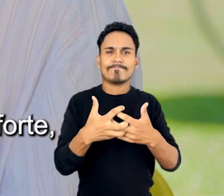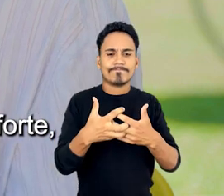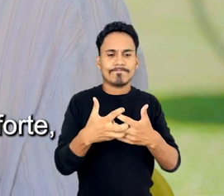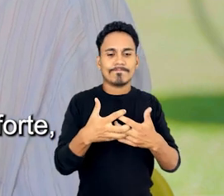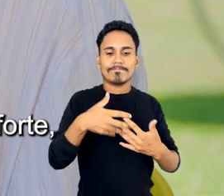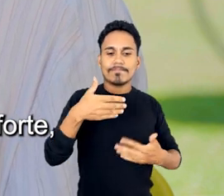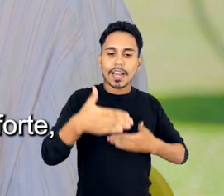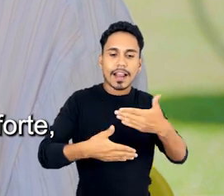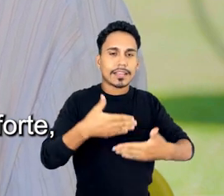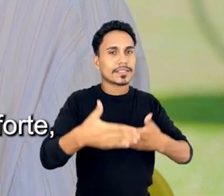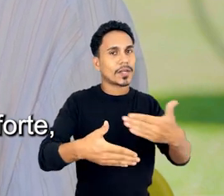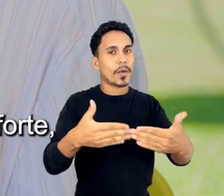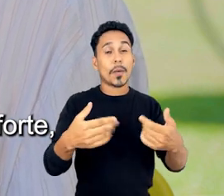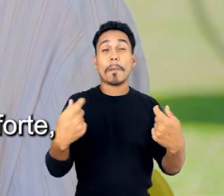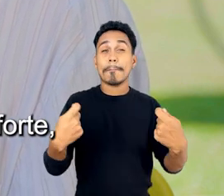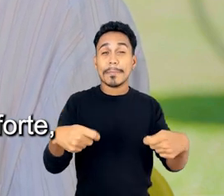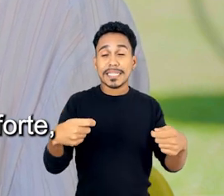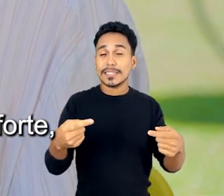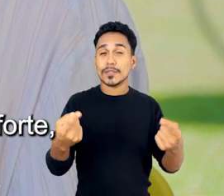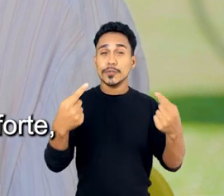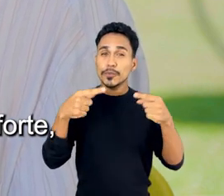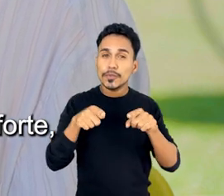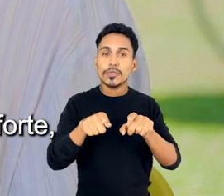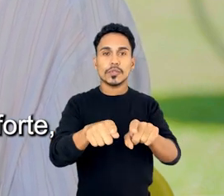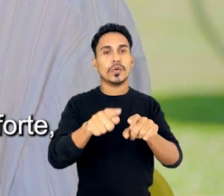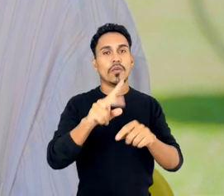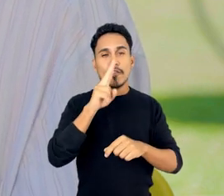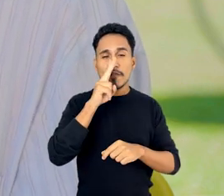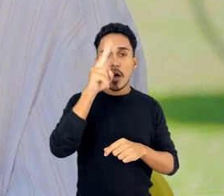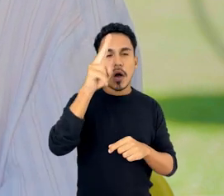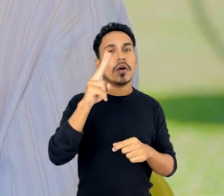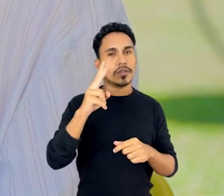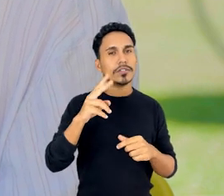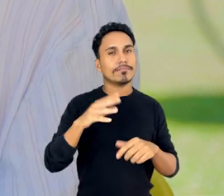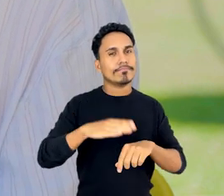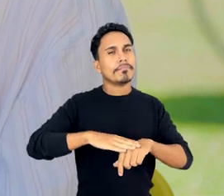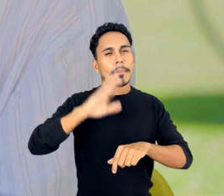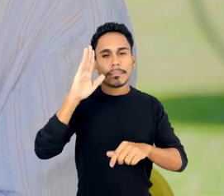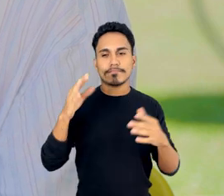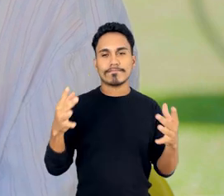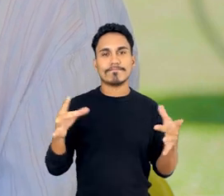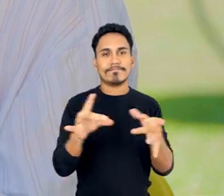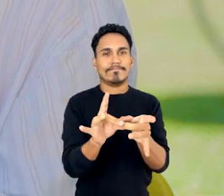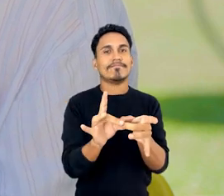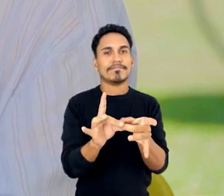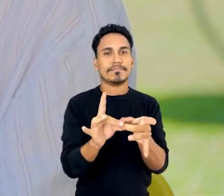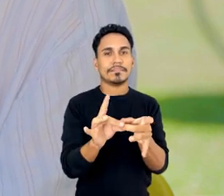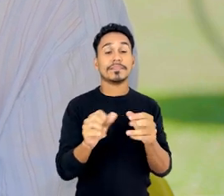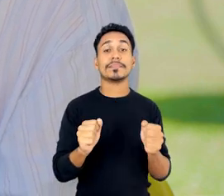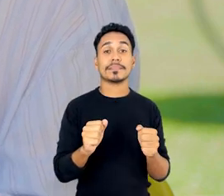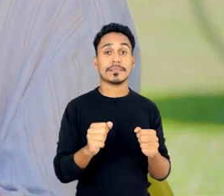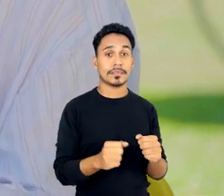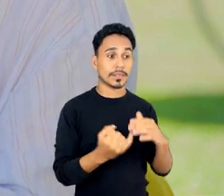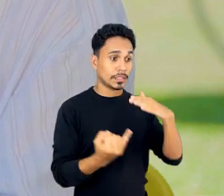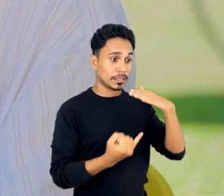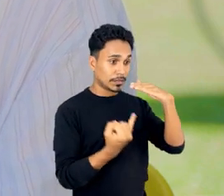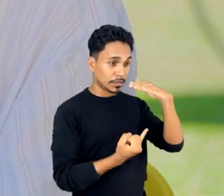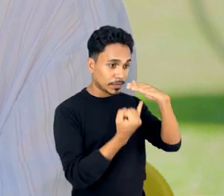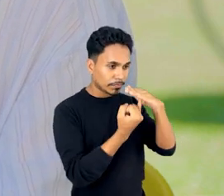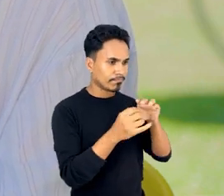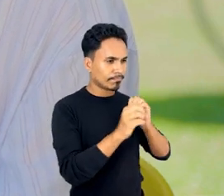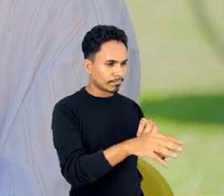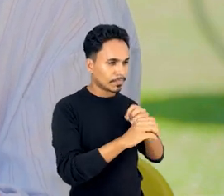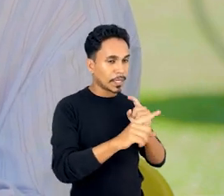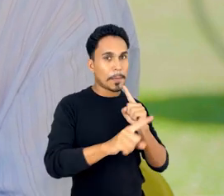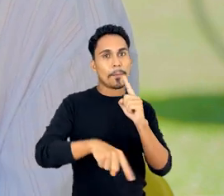ser muito mais forte muito mais estabelecida E essas experiências fora e junto